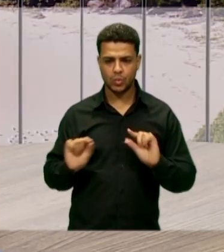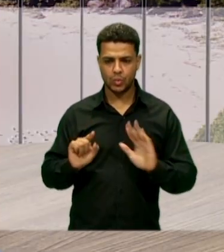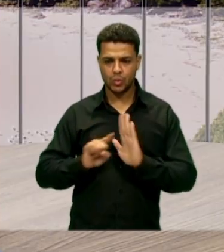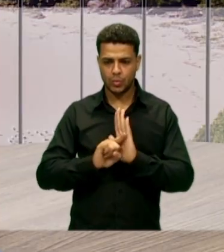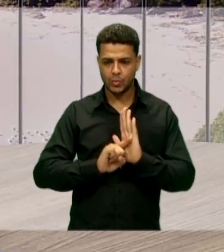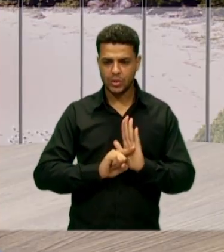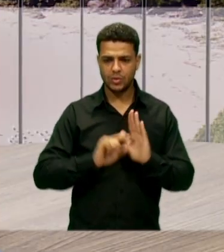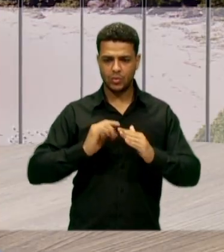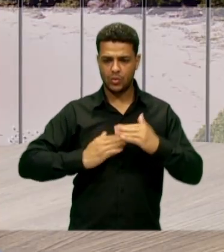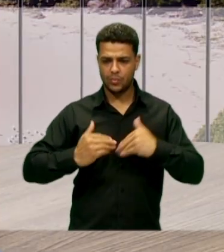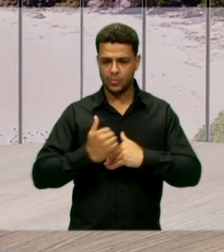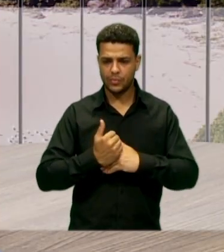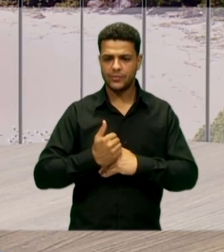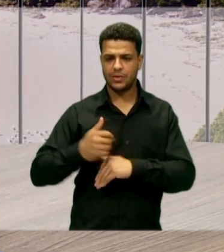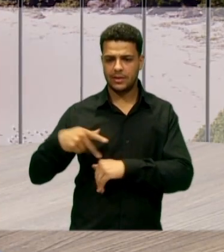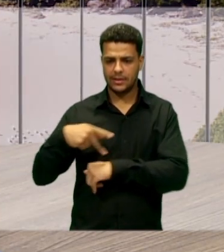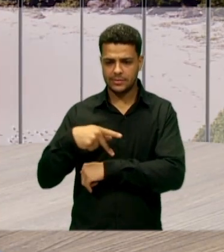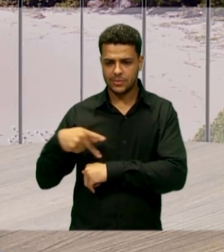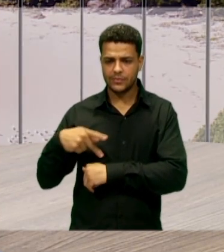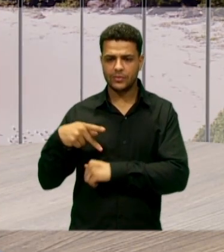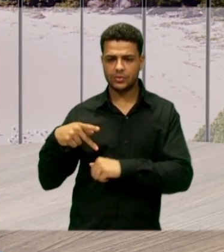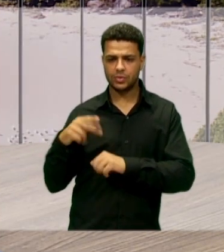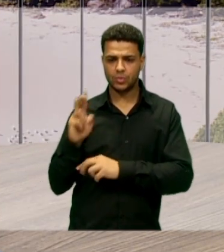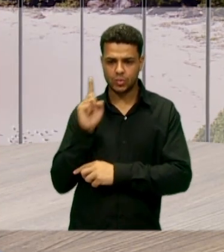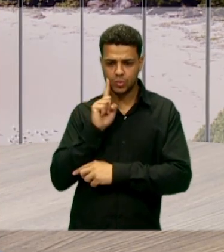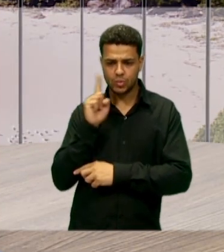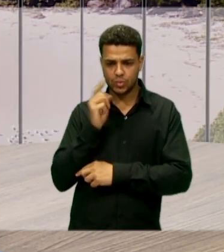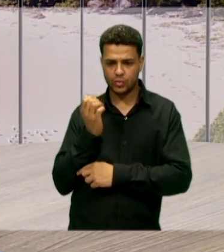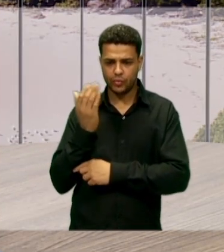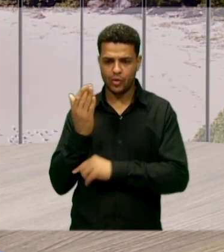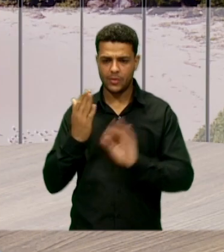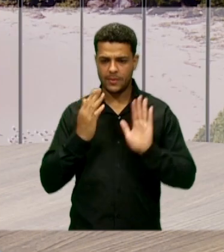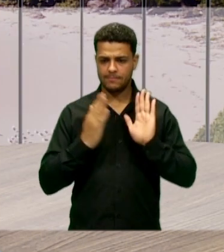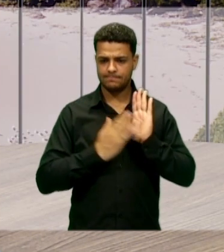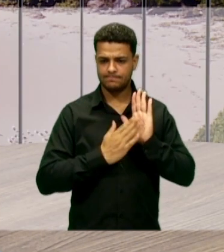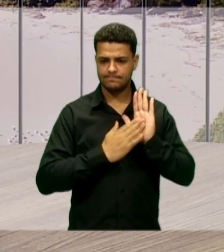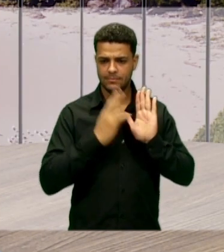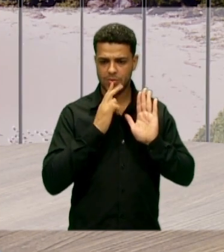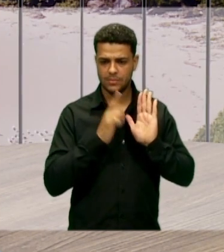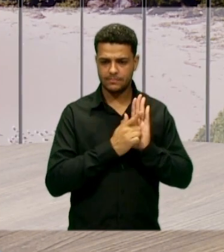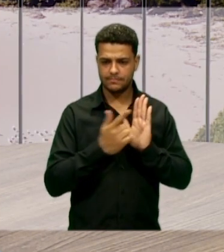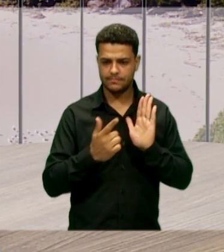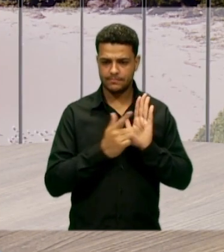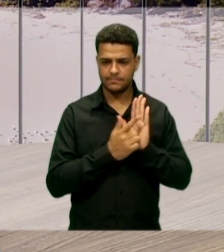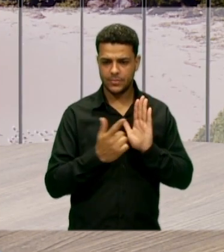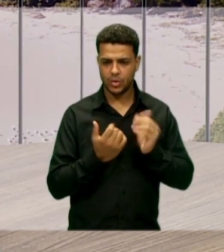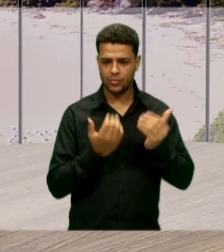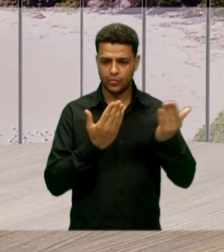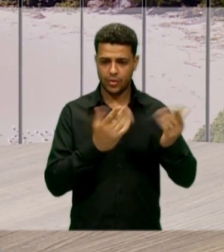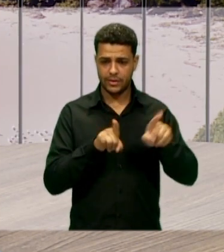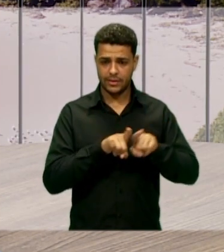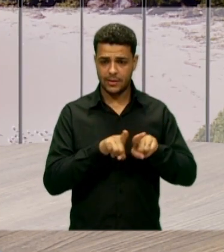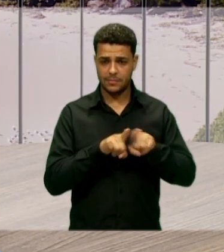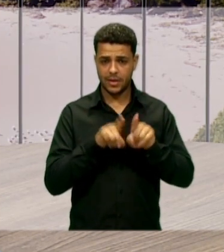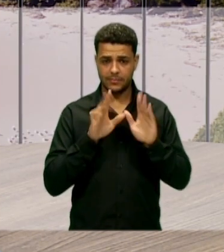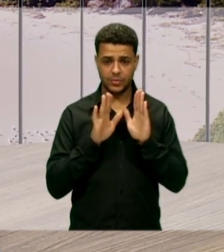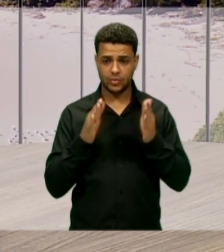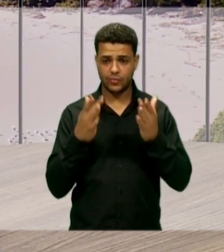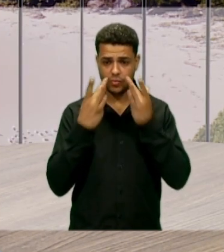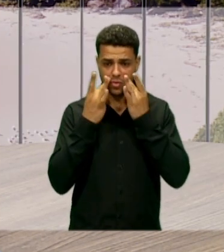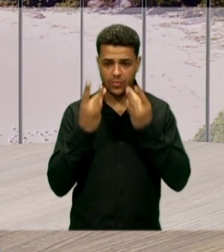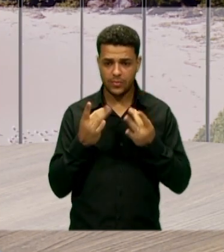pesquisadores, universidades estrangeiras, fiz algumas publicações fora, tal, né? Principalmente focando